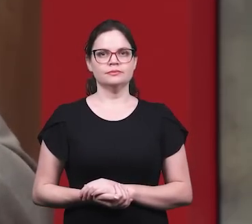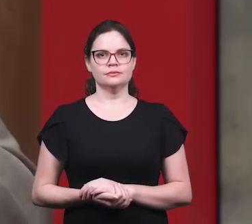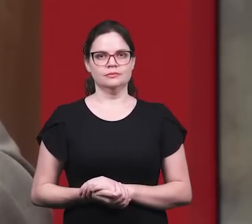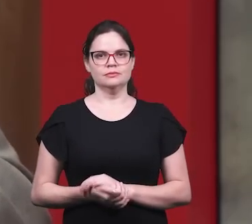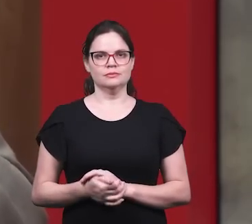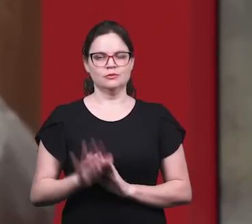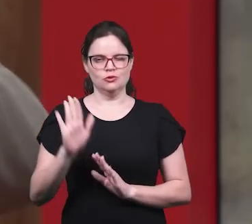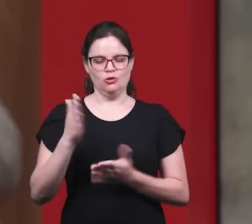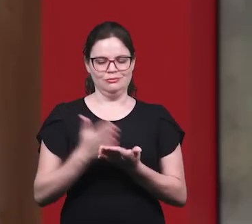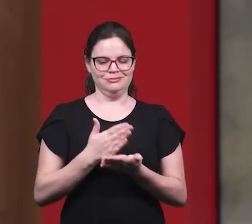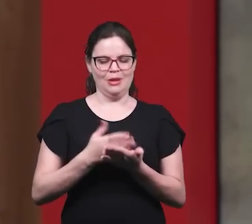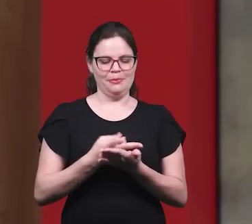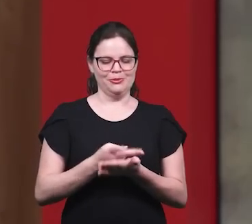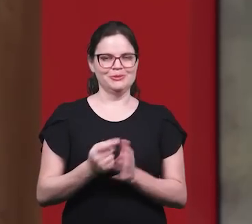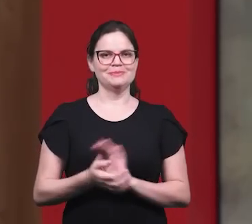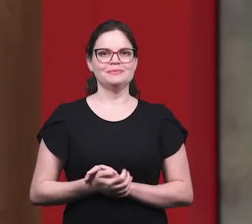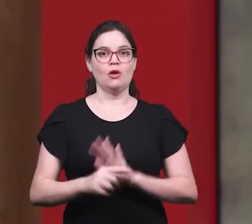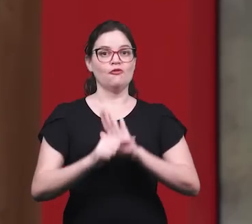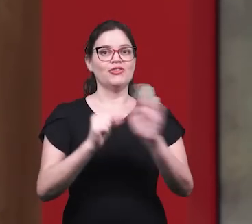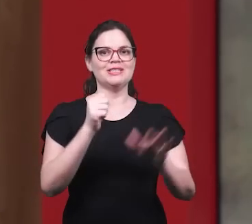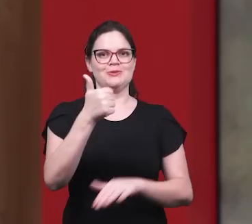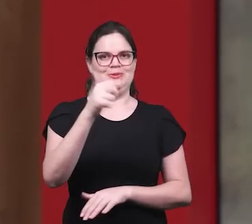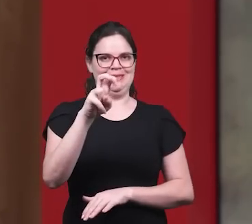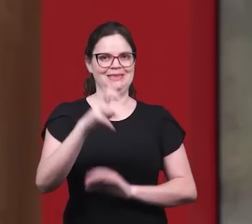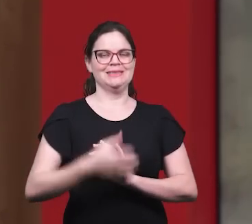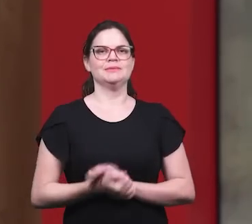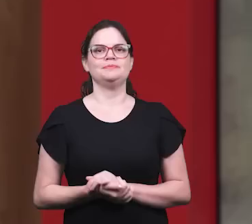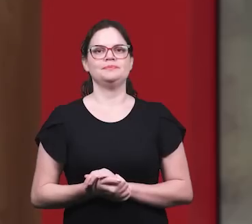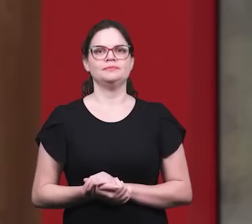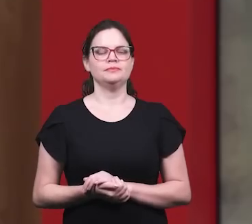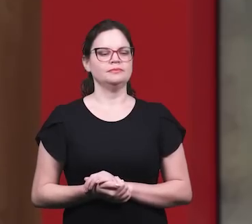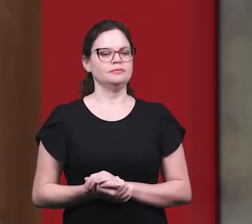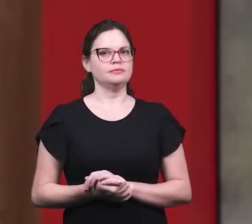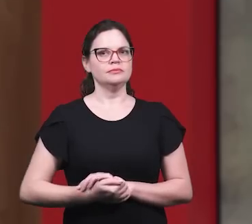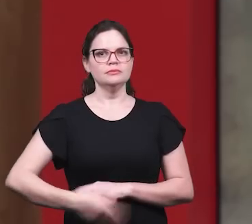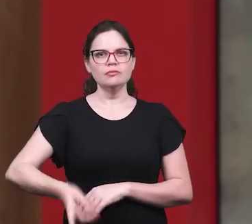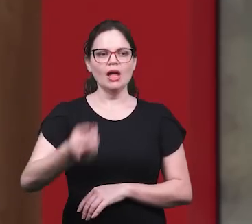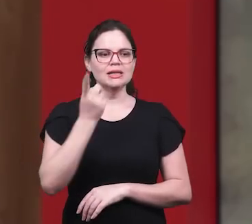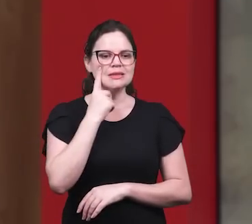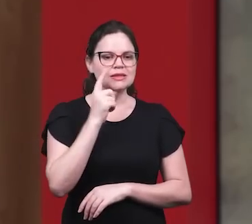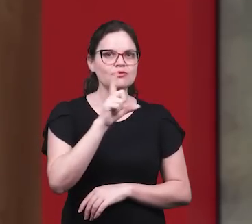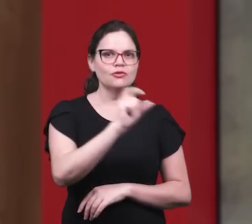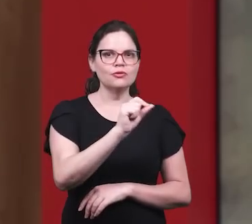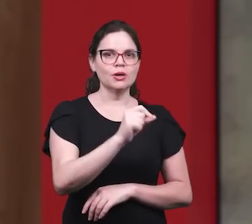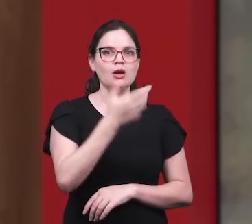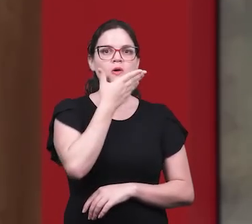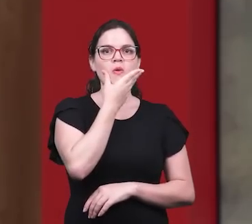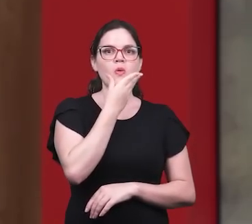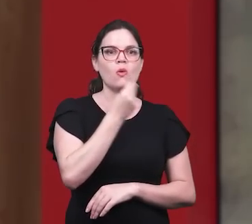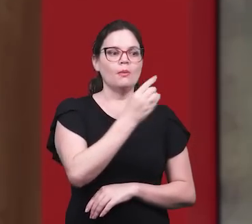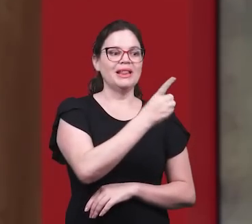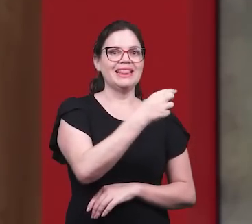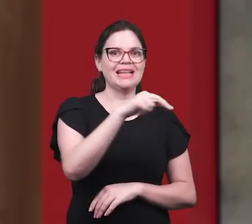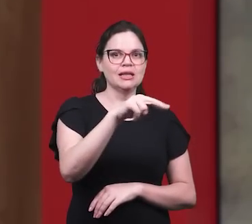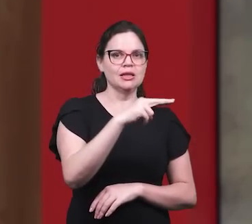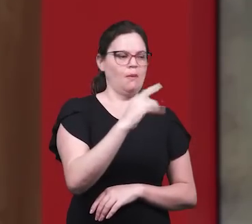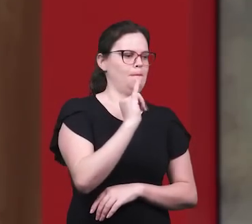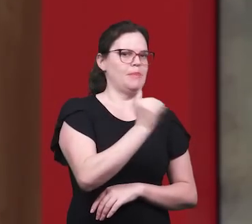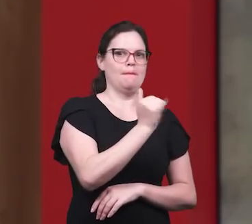Estou folheando a Bíblia. Verso 15. Quando, pois, virdes que a abominação da desolação de que falou o profeta